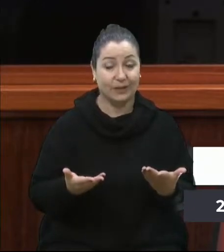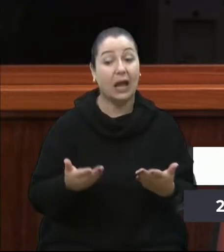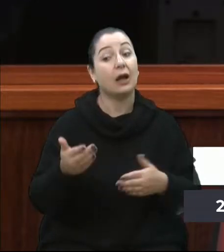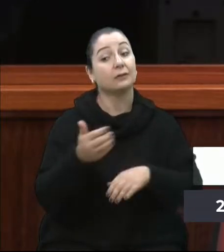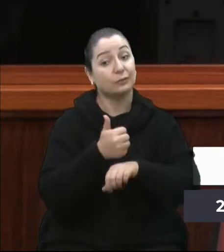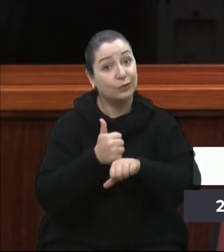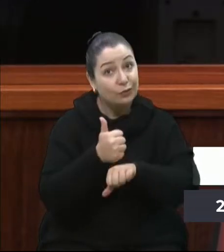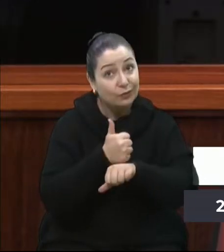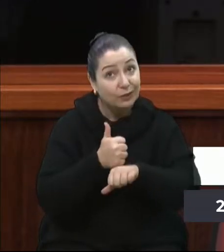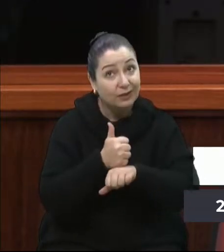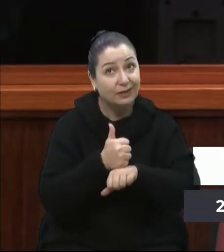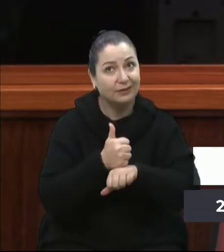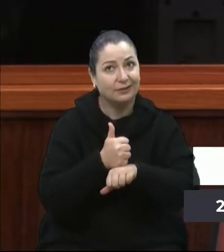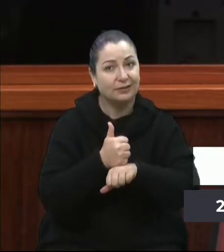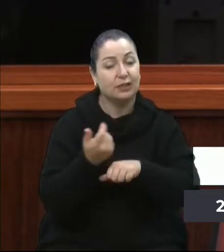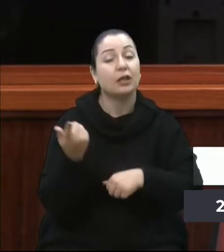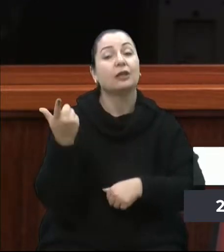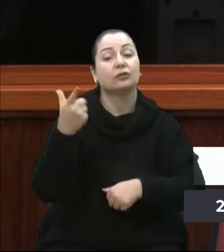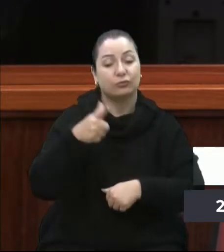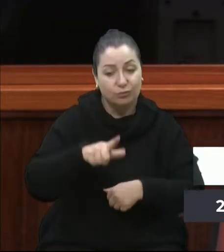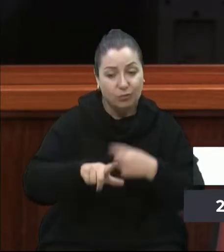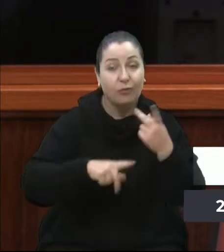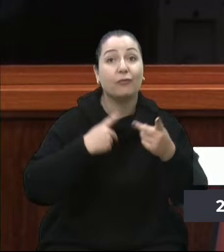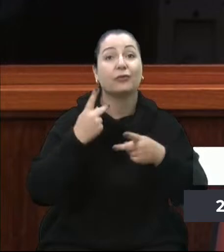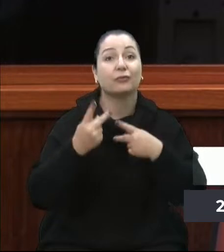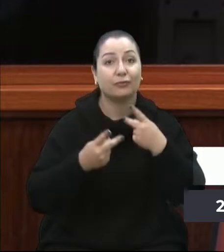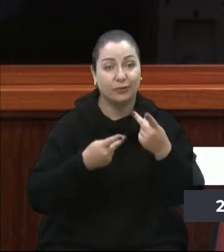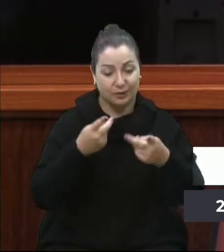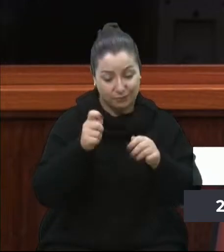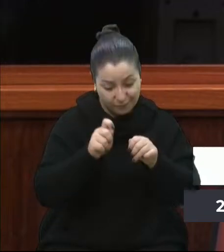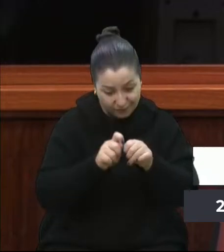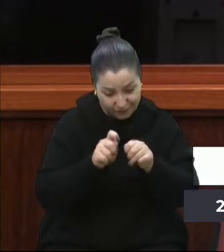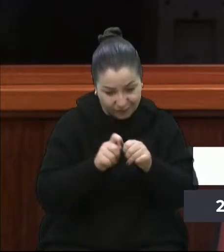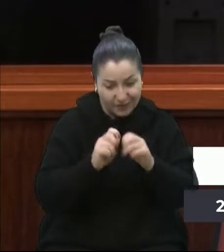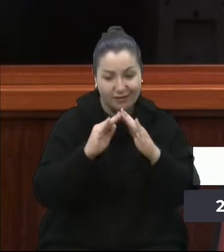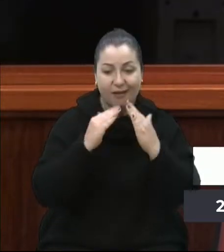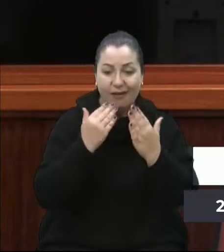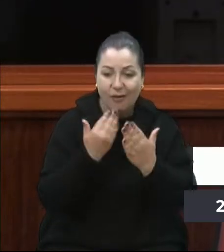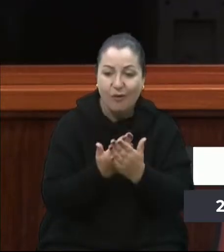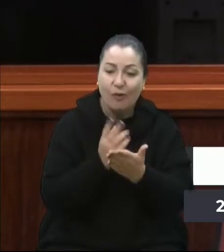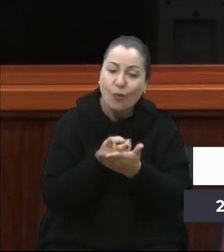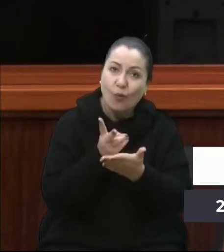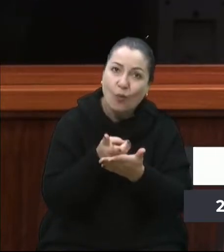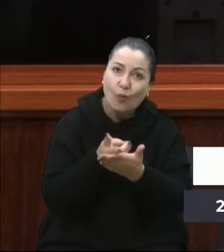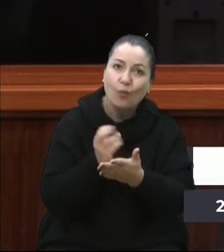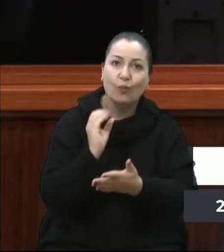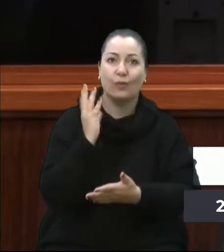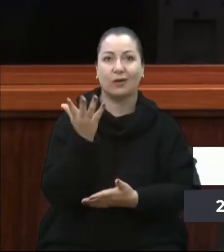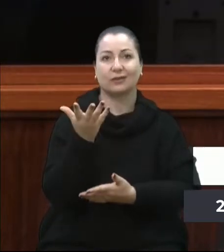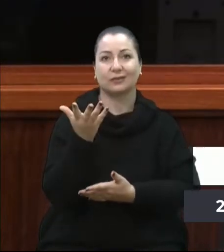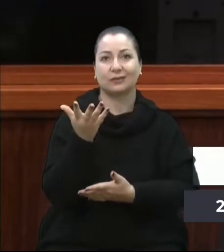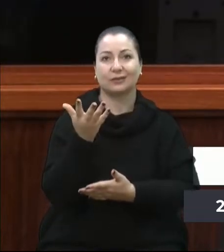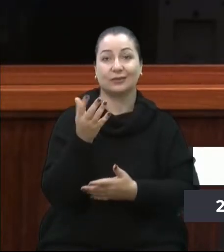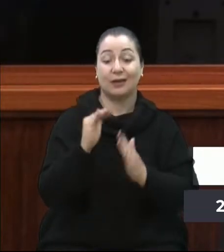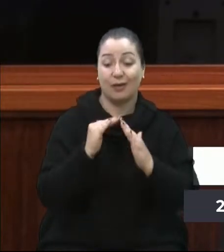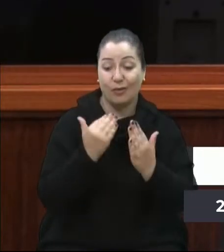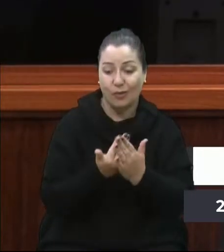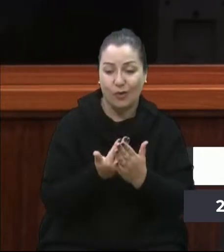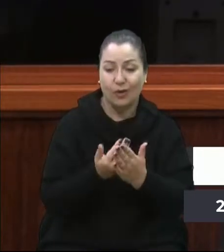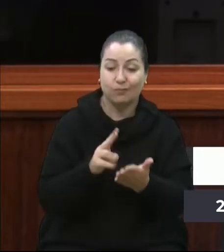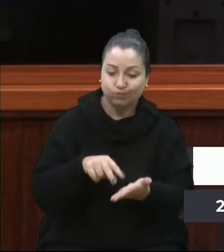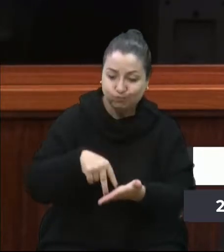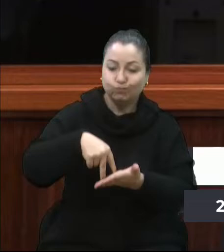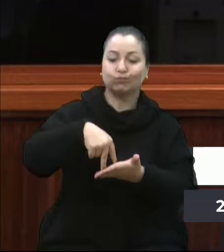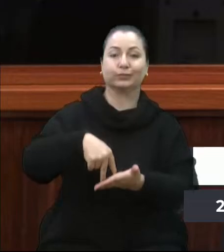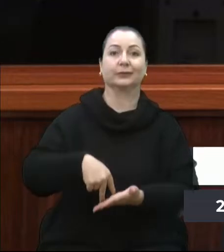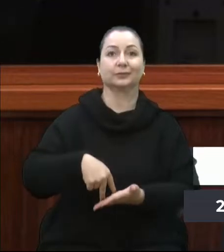profissionais que eu reforço o que eu disse antes, fazem com que a escola continue acontecendo, com que a escola continue de pé,